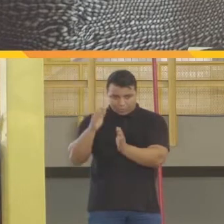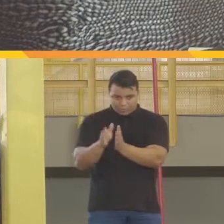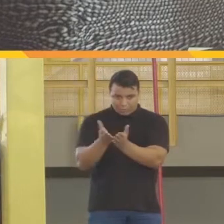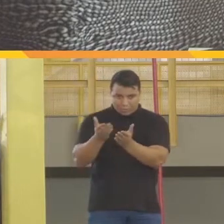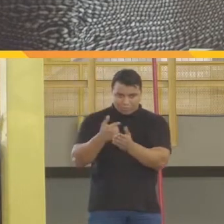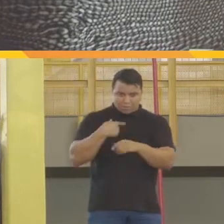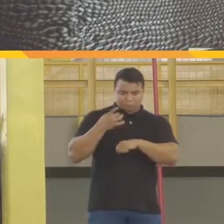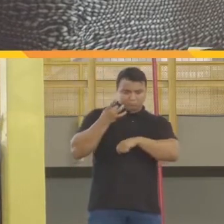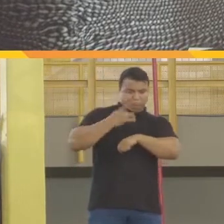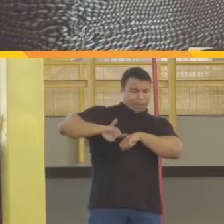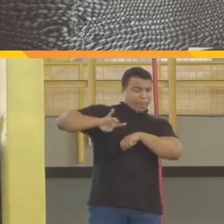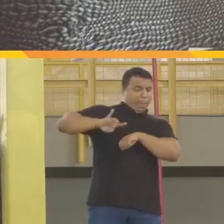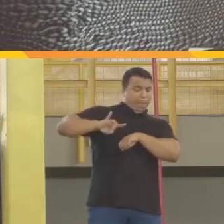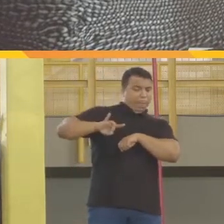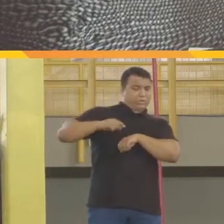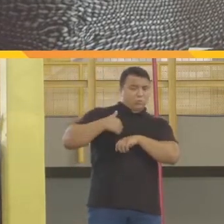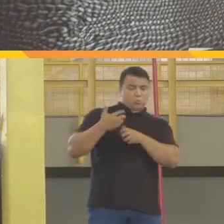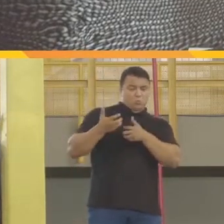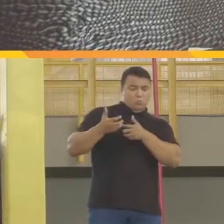Aporofobia.